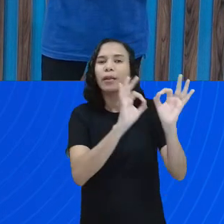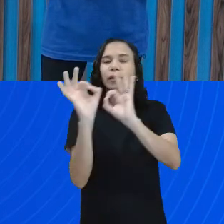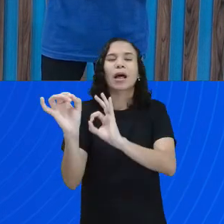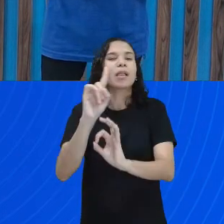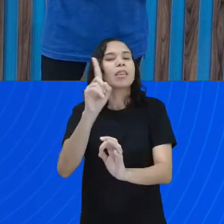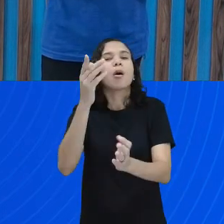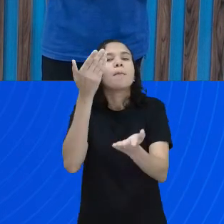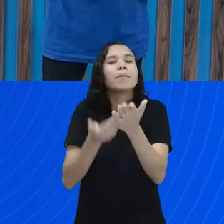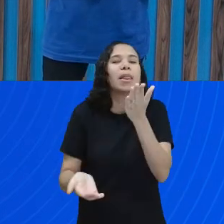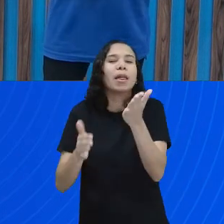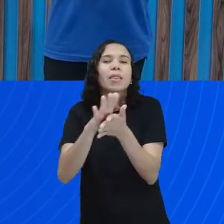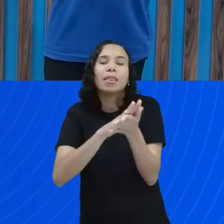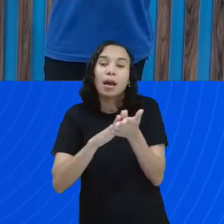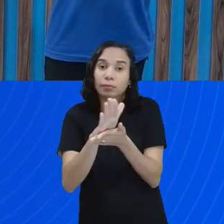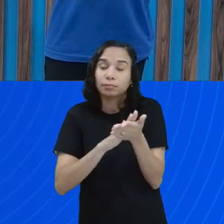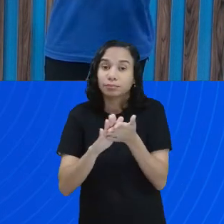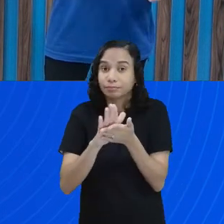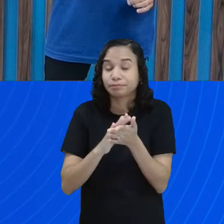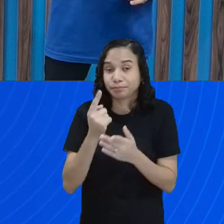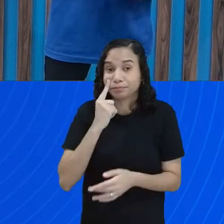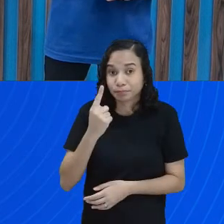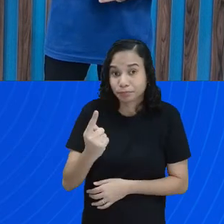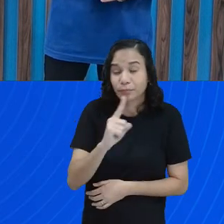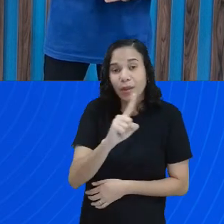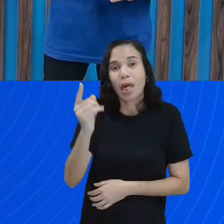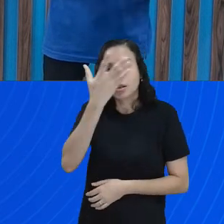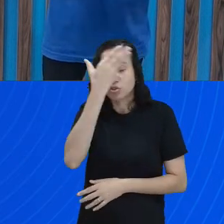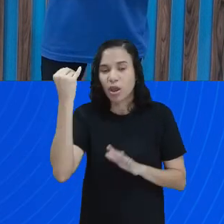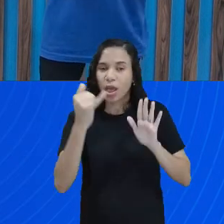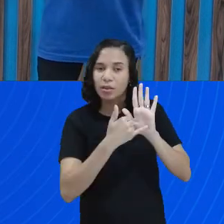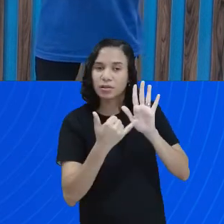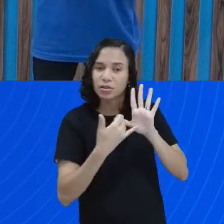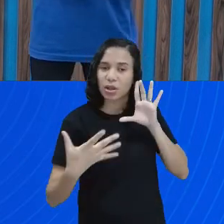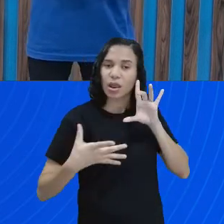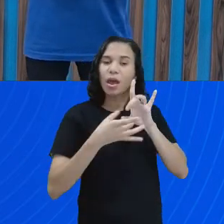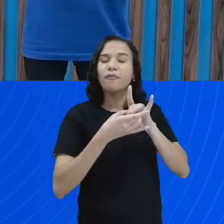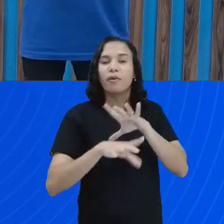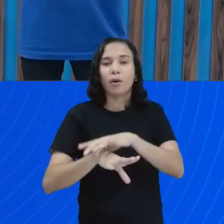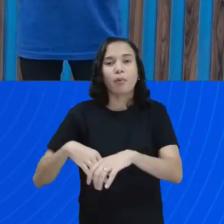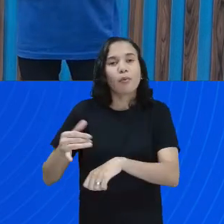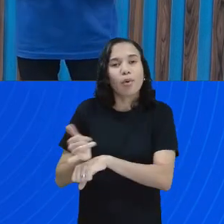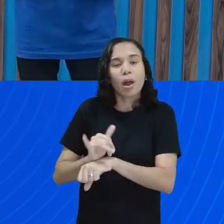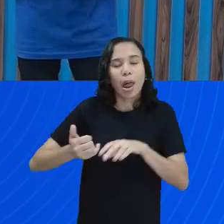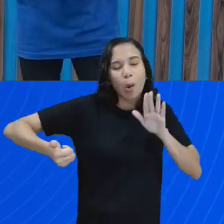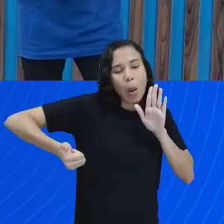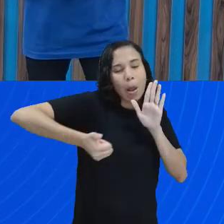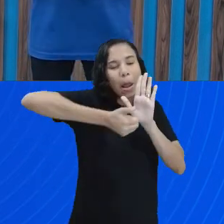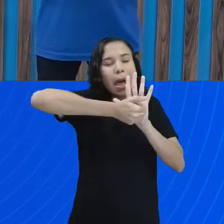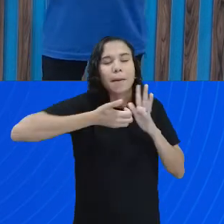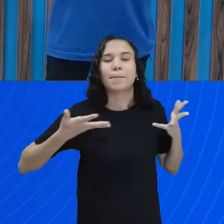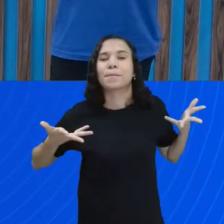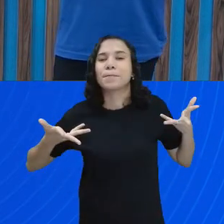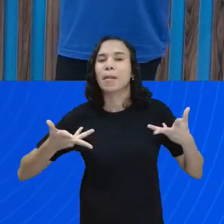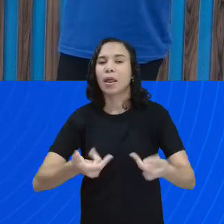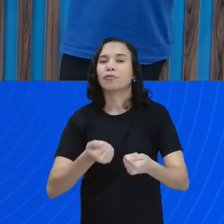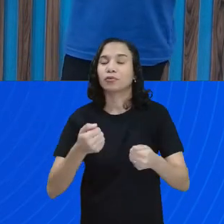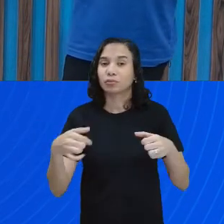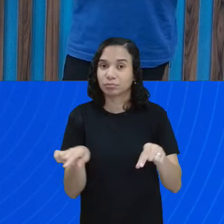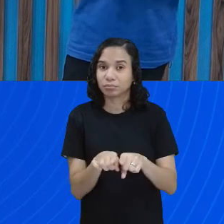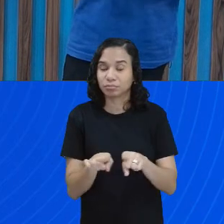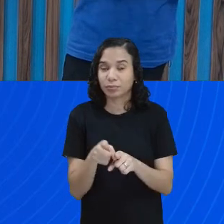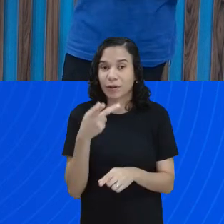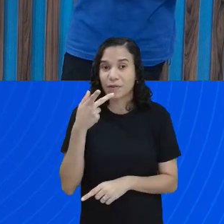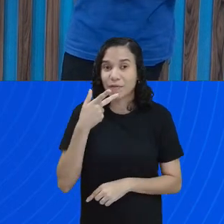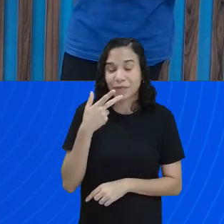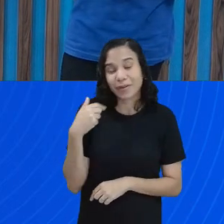nada conosco, tá bom? Não se esquece de se inscrever no canal Educa Recife, dá aquele like maravilhoso e aperta